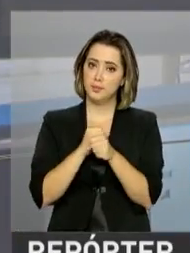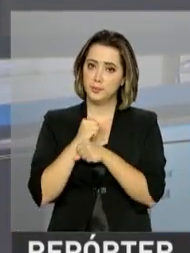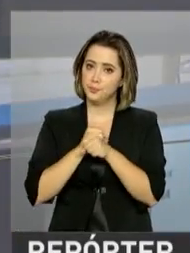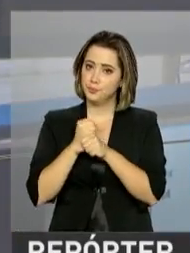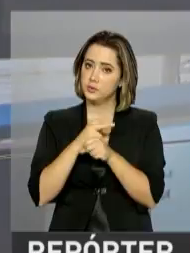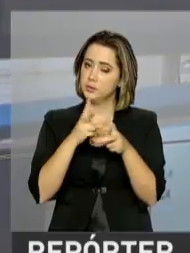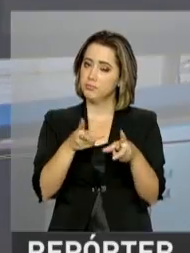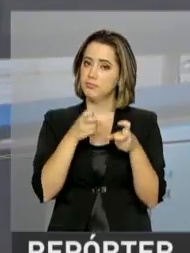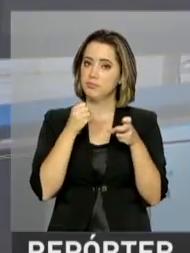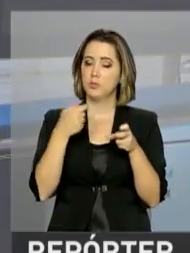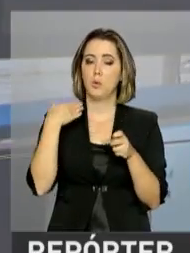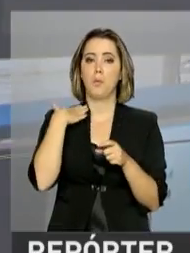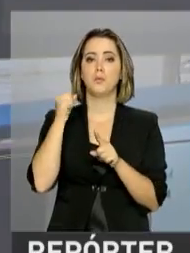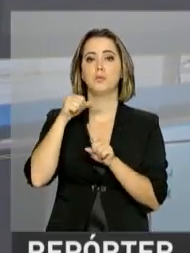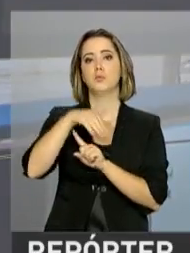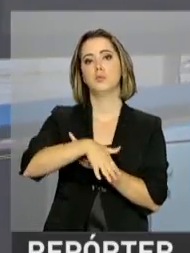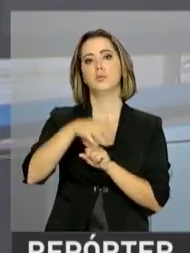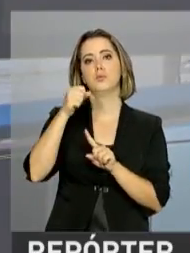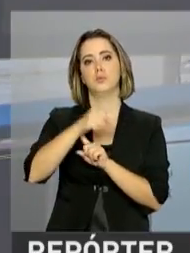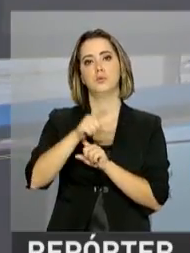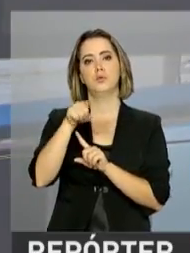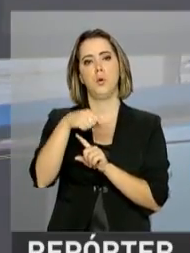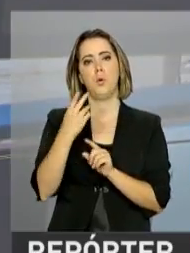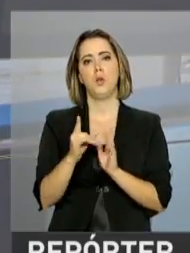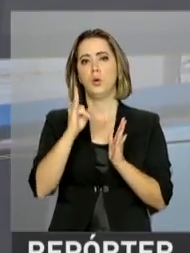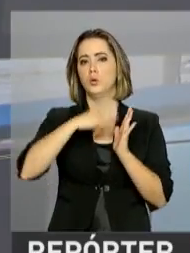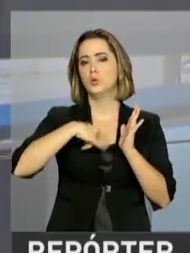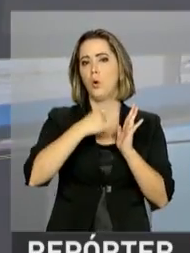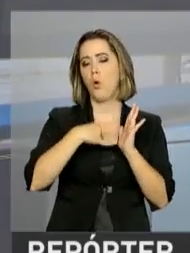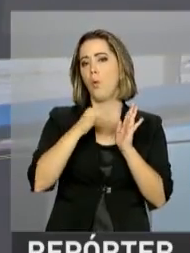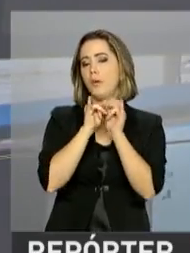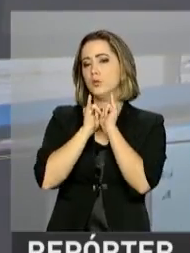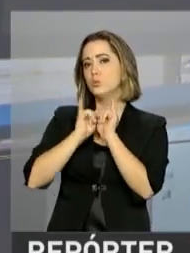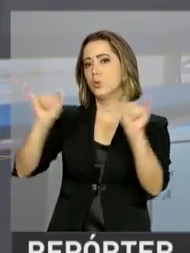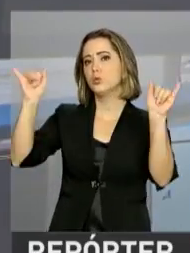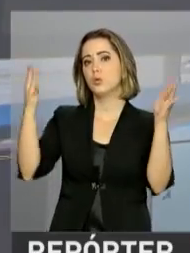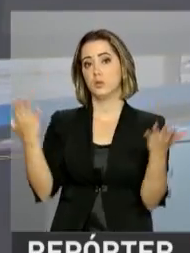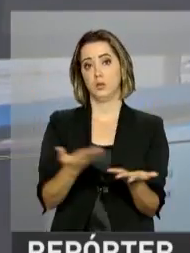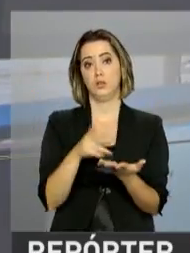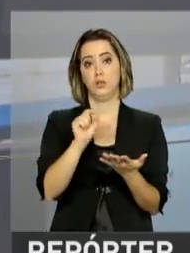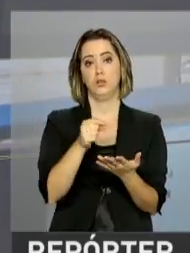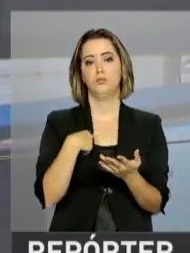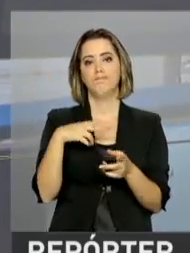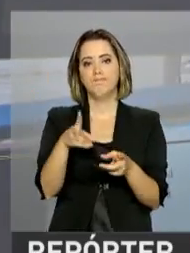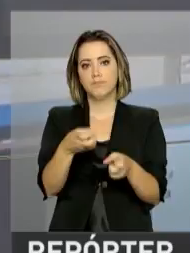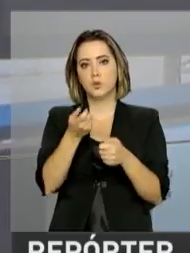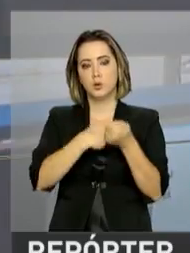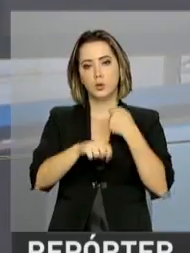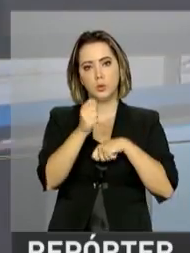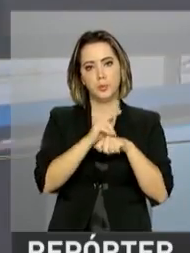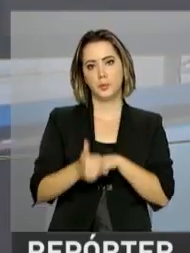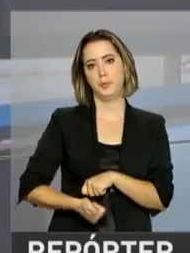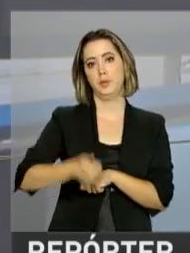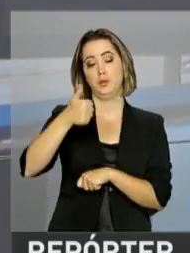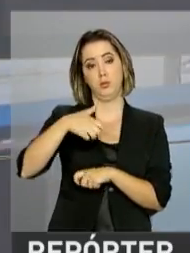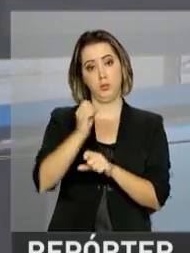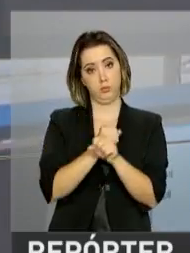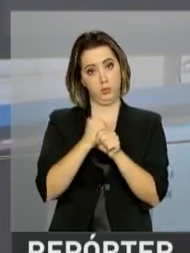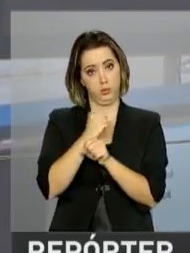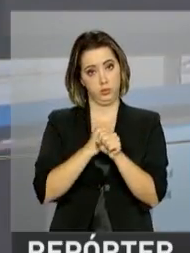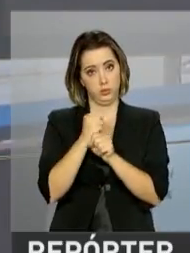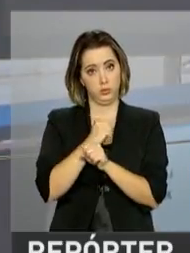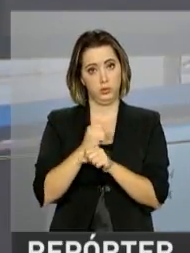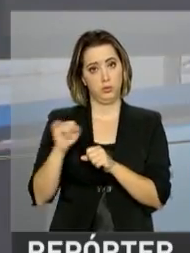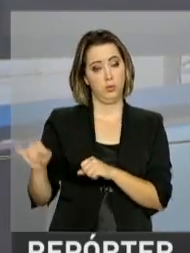2017. A expectativa é do Banco Central, que, em um documento divulgado hoje, prevê um cenário econômico mais favorável este